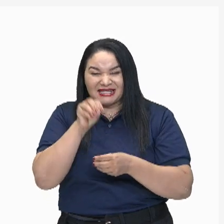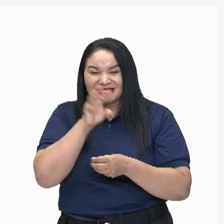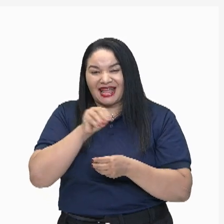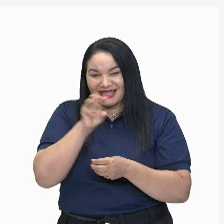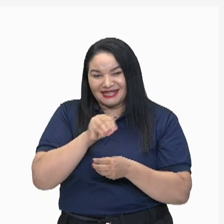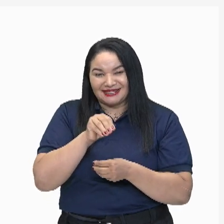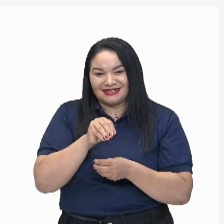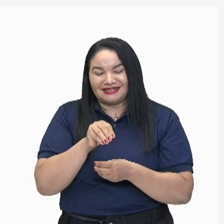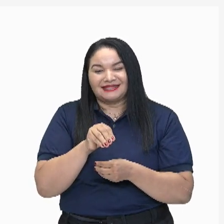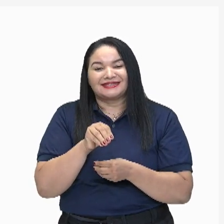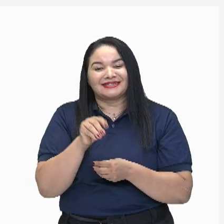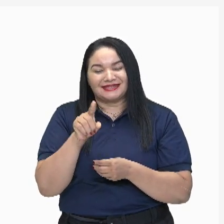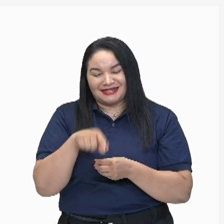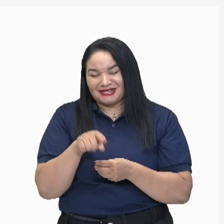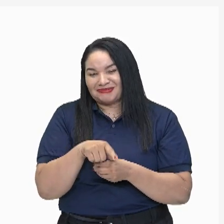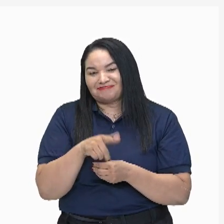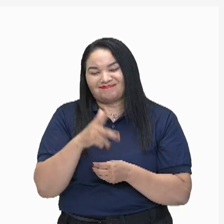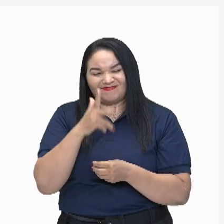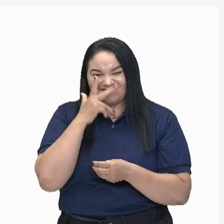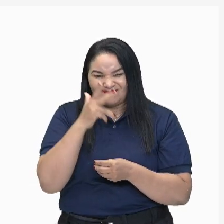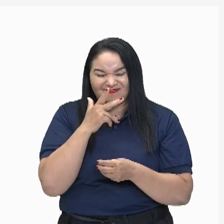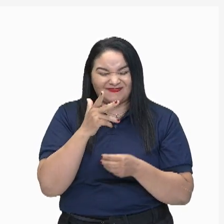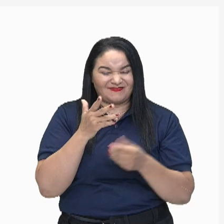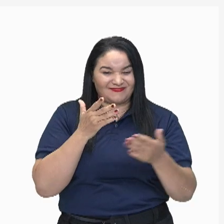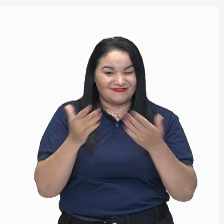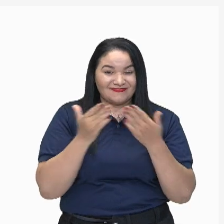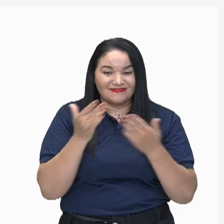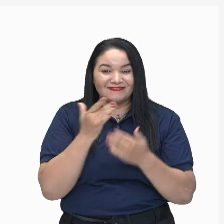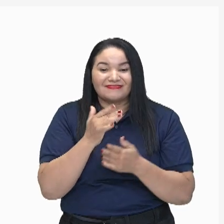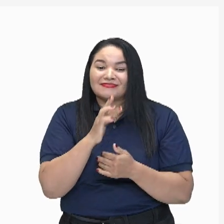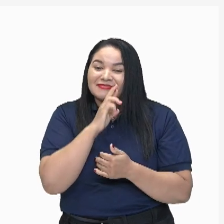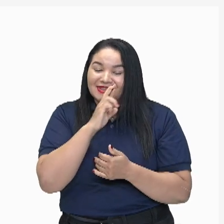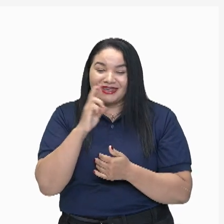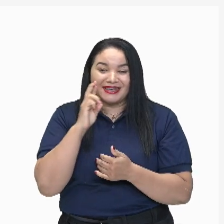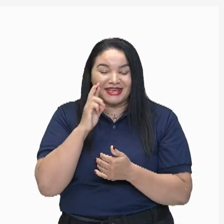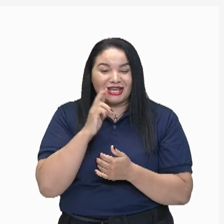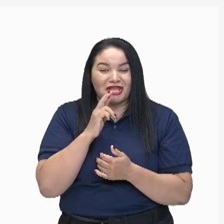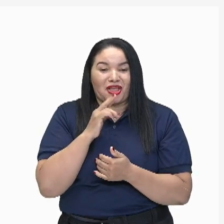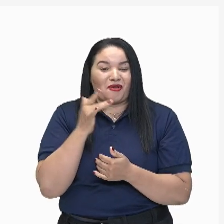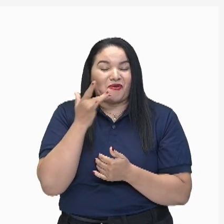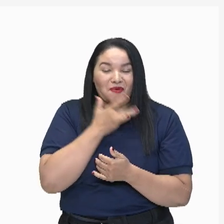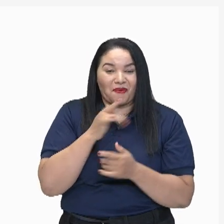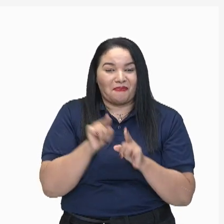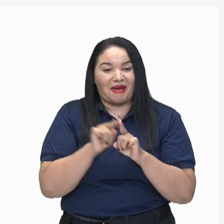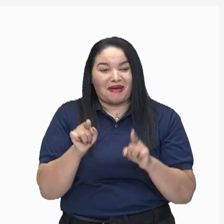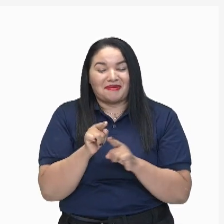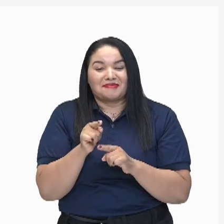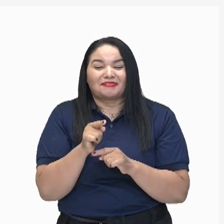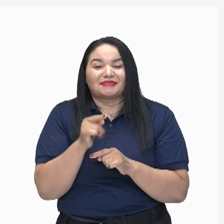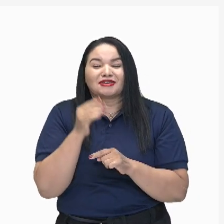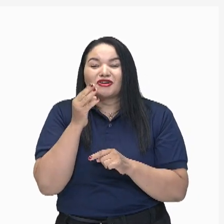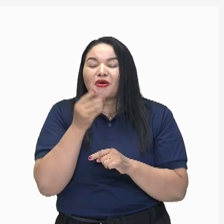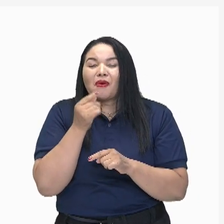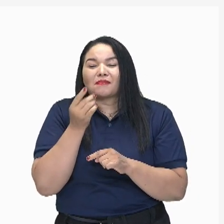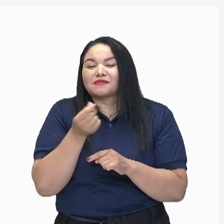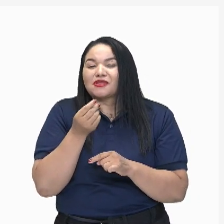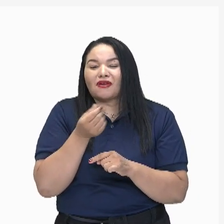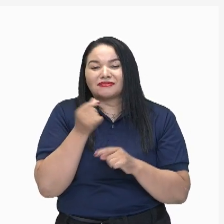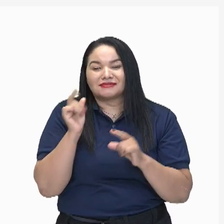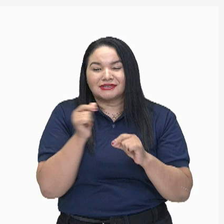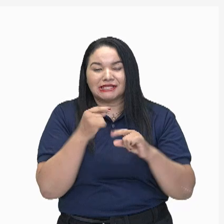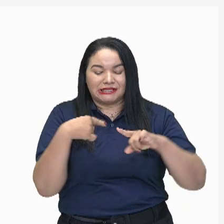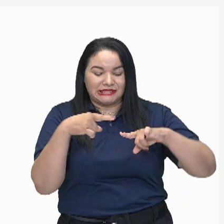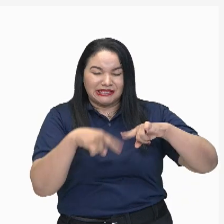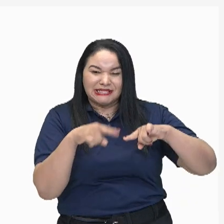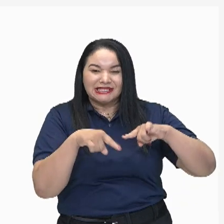Clarice Lispector, quando tomava o refrigerante mais famoso do mundo, achava que ele tinha gosto do cheiro de esmalte de unhas,